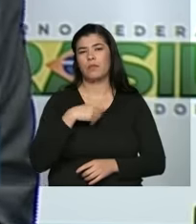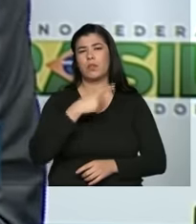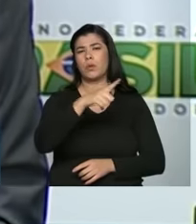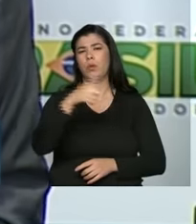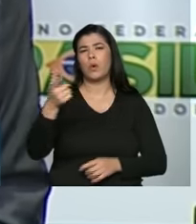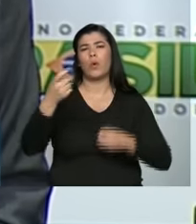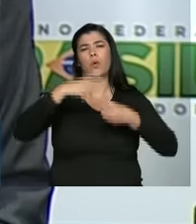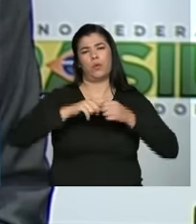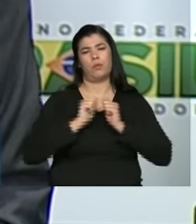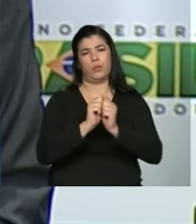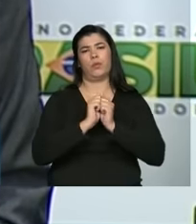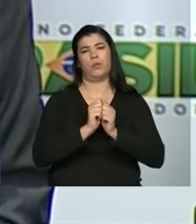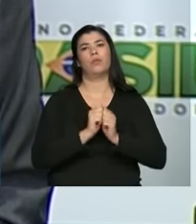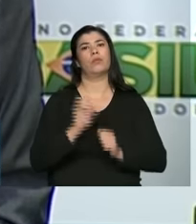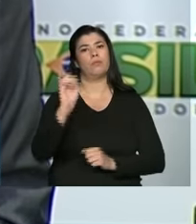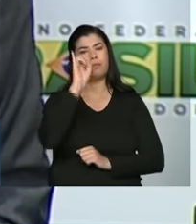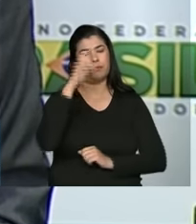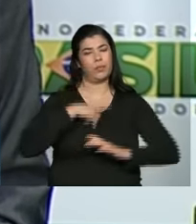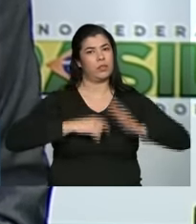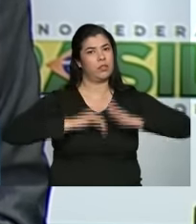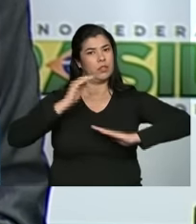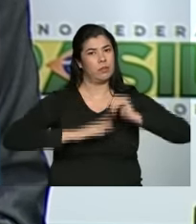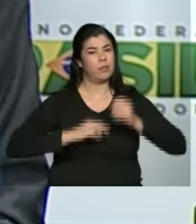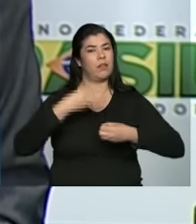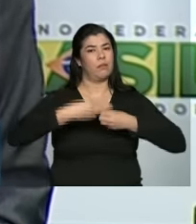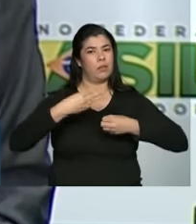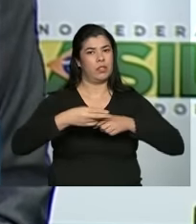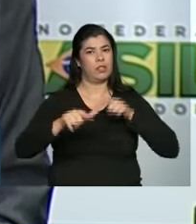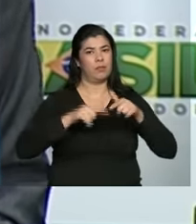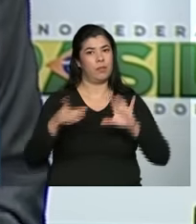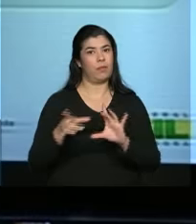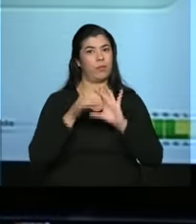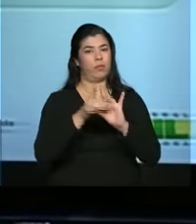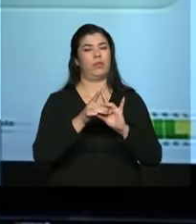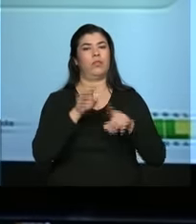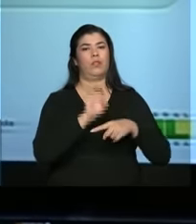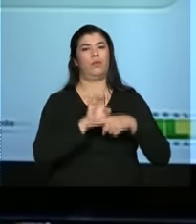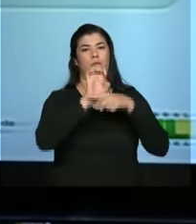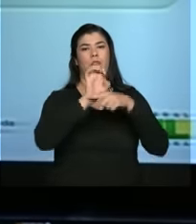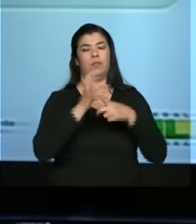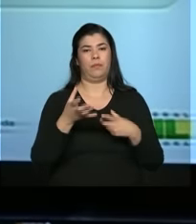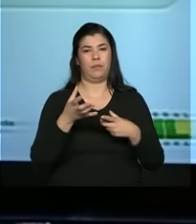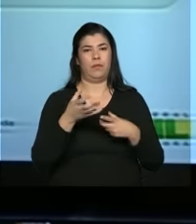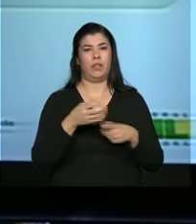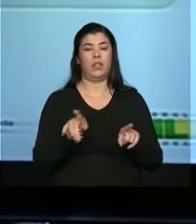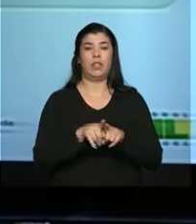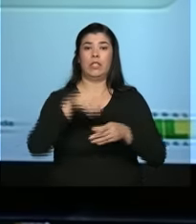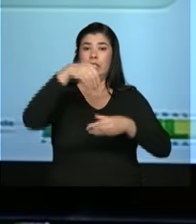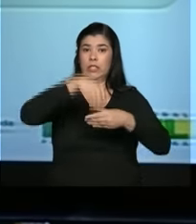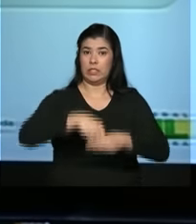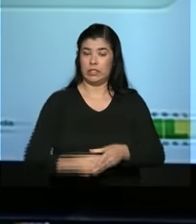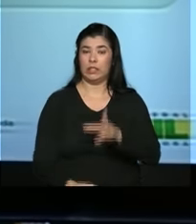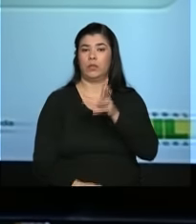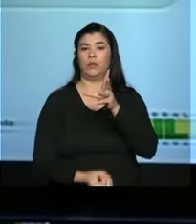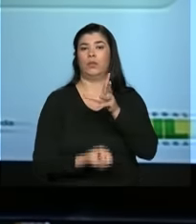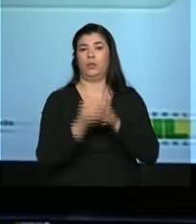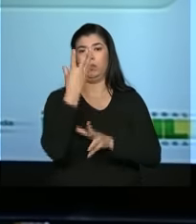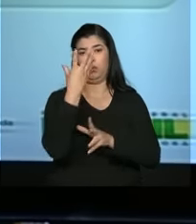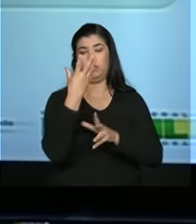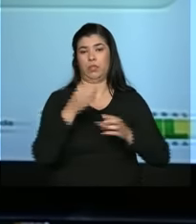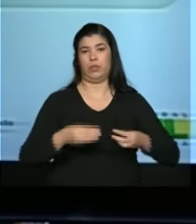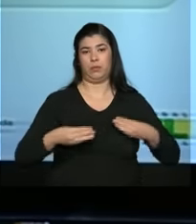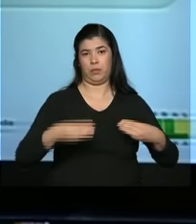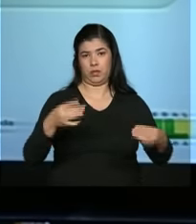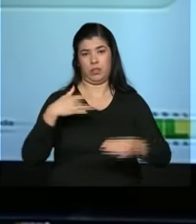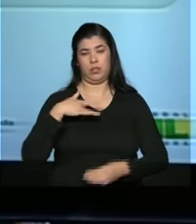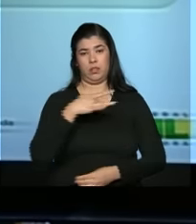process processo de envolvimento dos estados e municípios Além disso Tô criando no âmbito do Ministério da Saúde um grupo de trabalho que vai